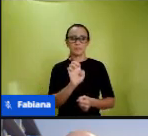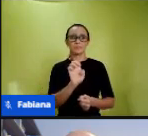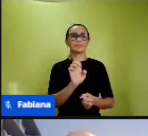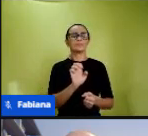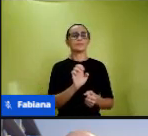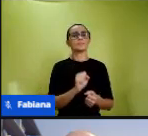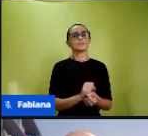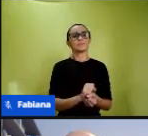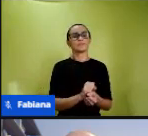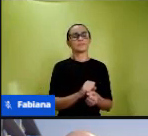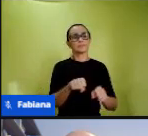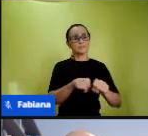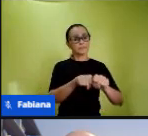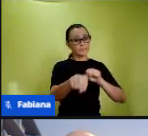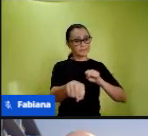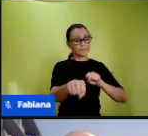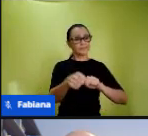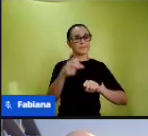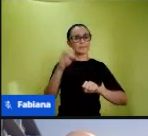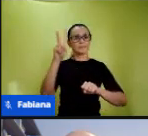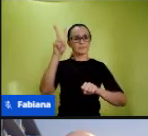que é graduado em História,